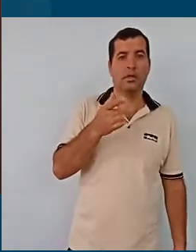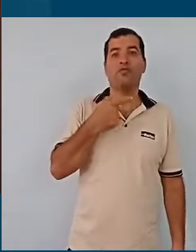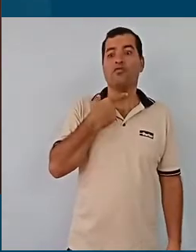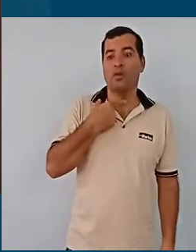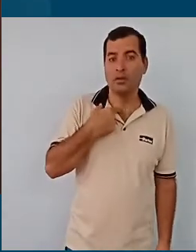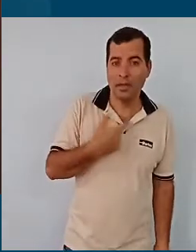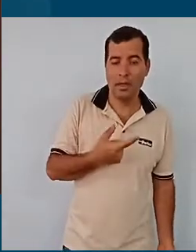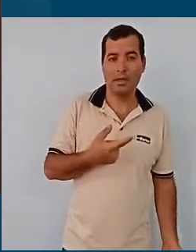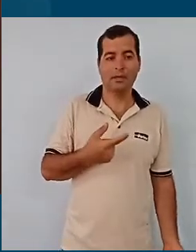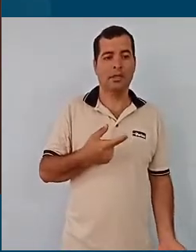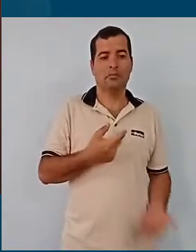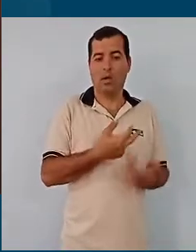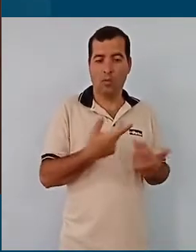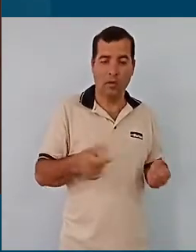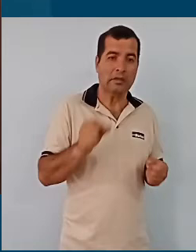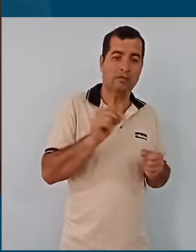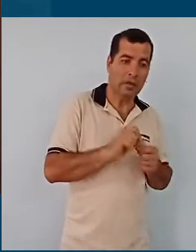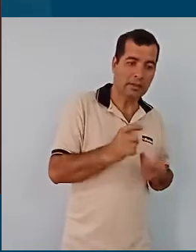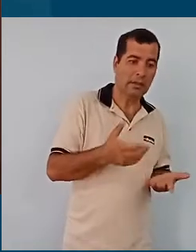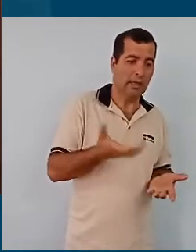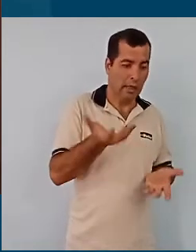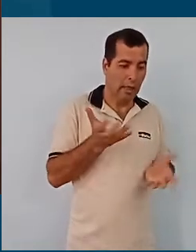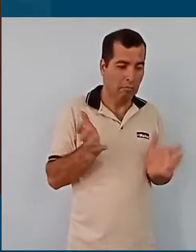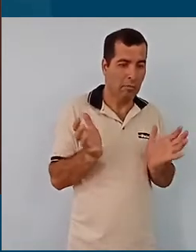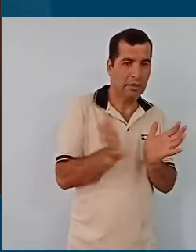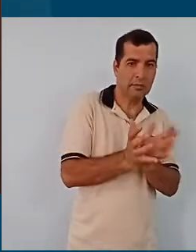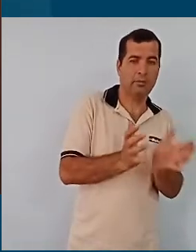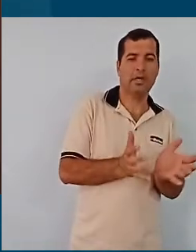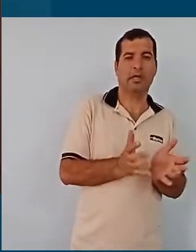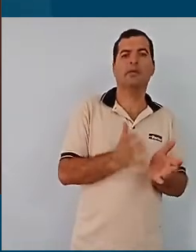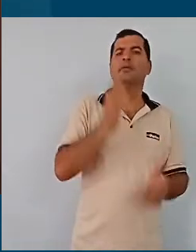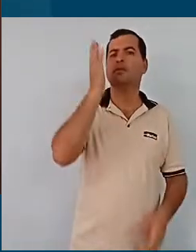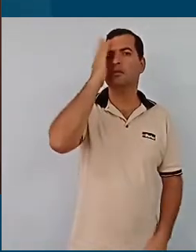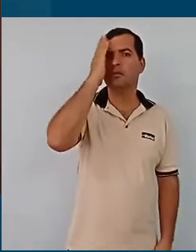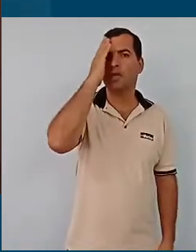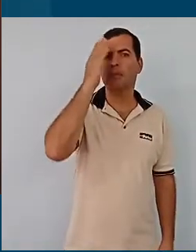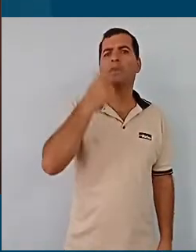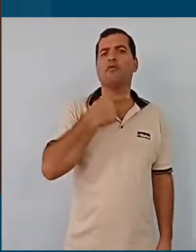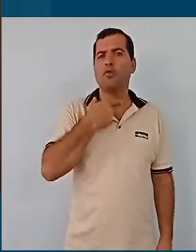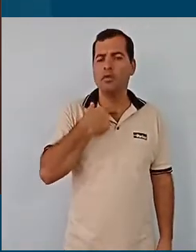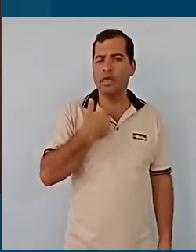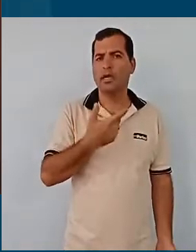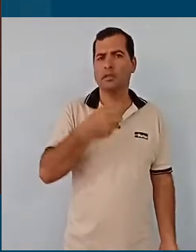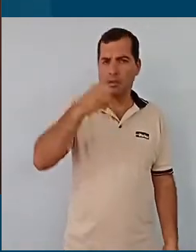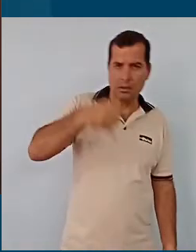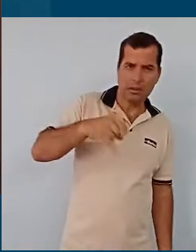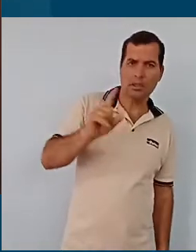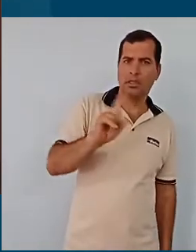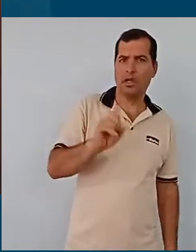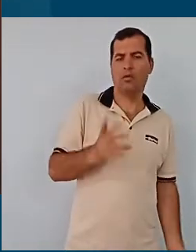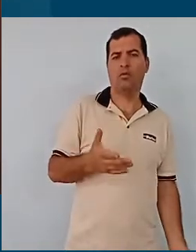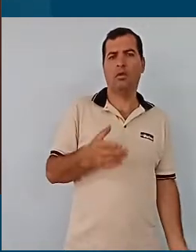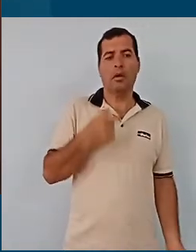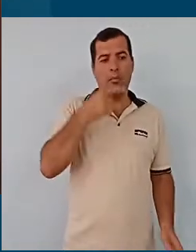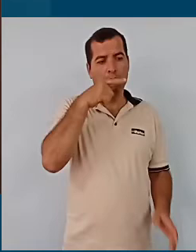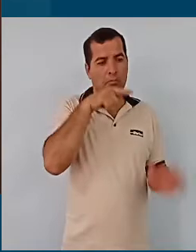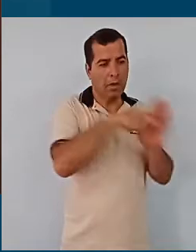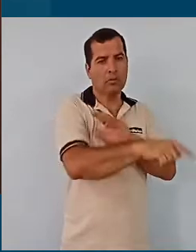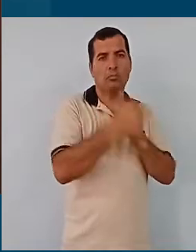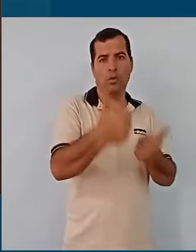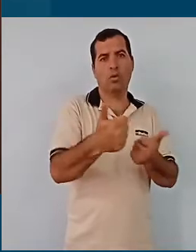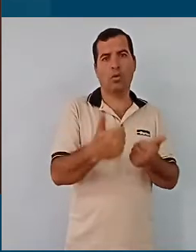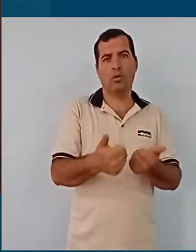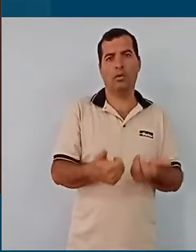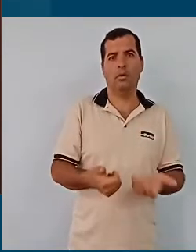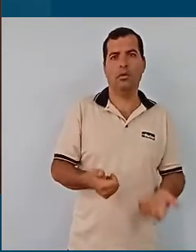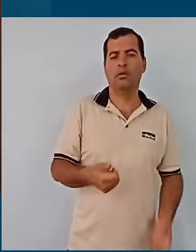tenham iniciativa, que queiram participar, que saibam dizer o que elas querem, que façam boas perguntas, que saibam